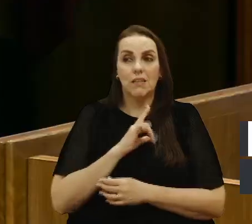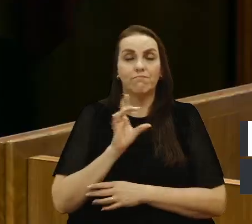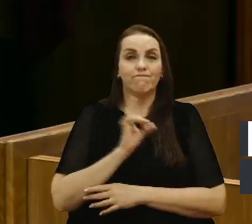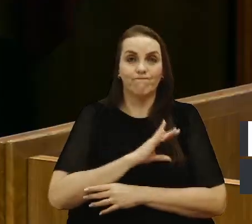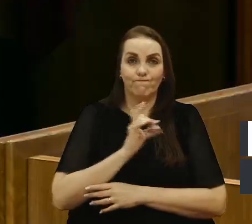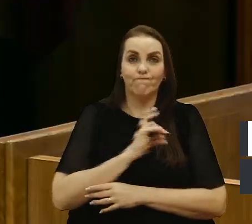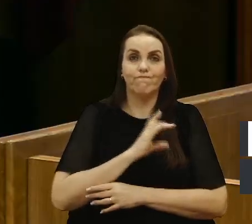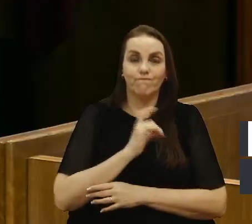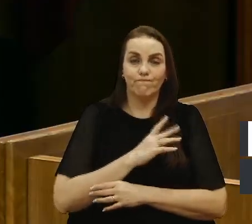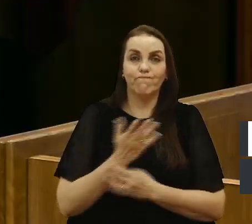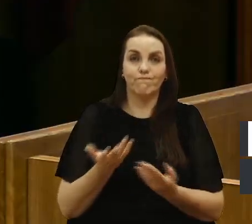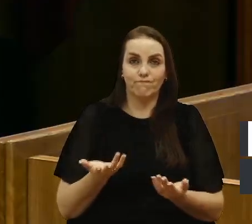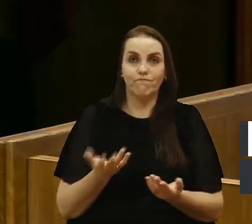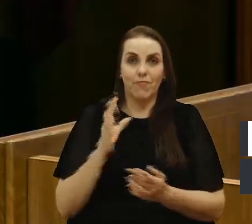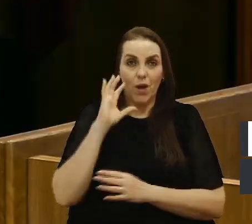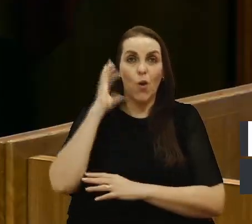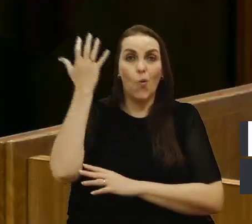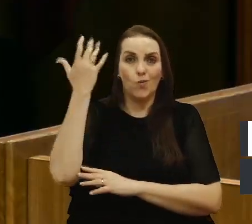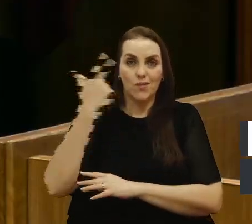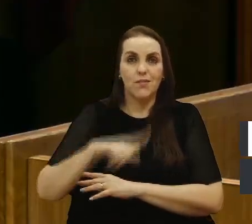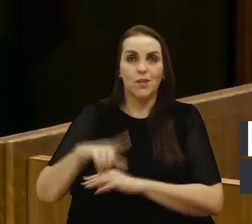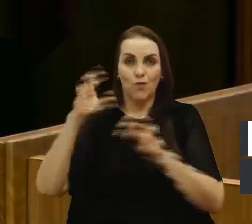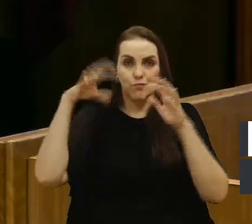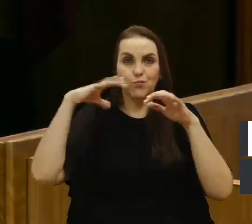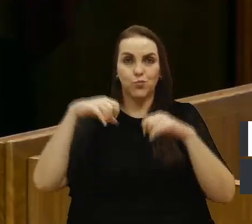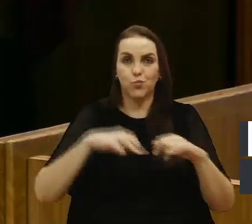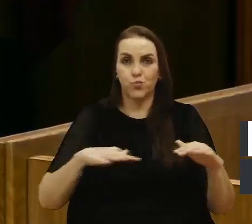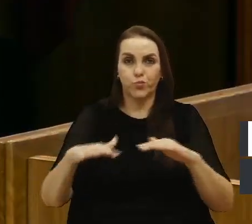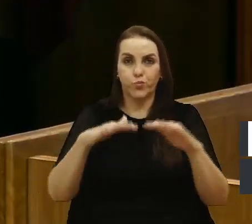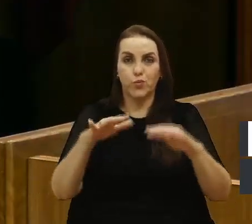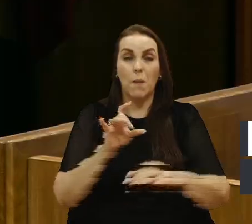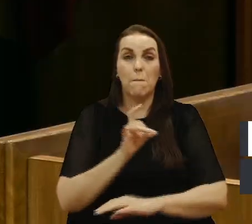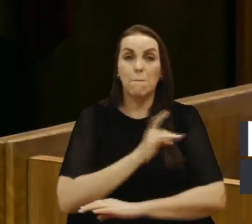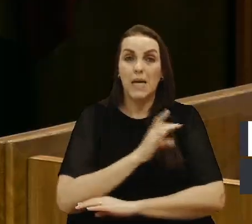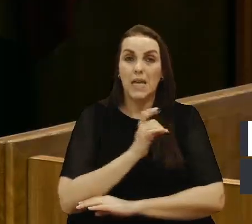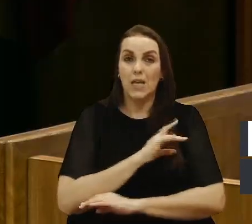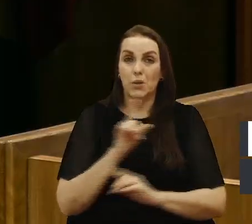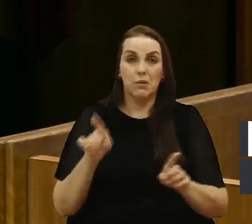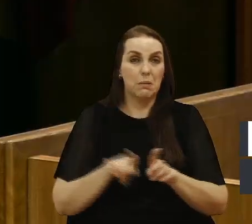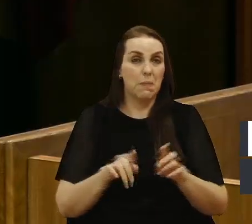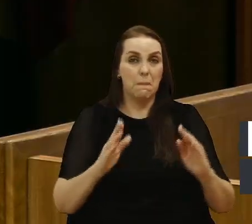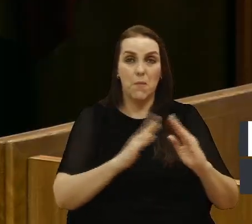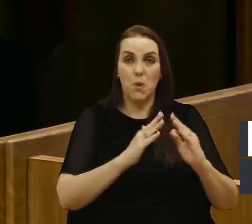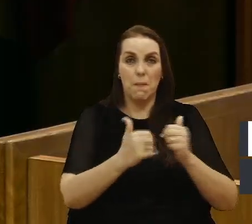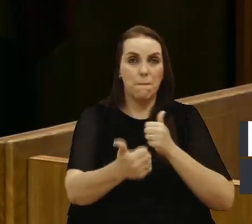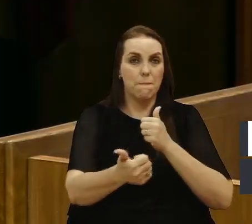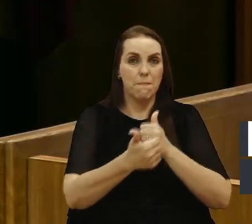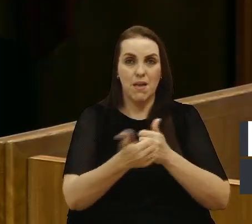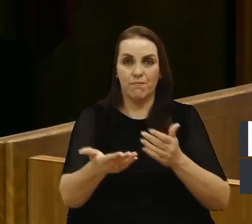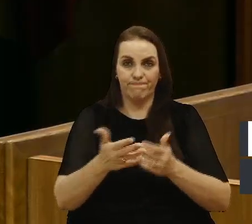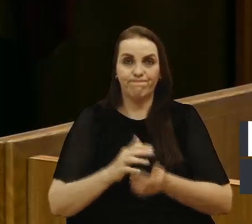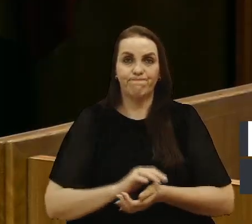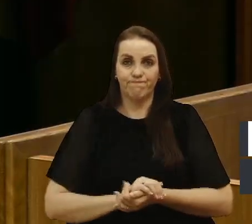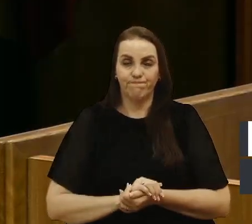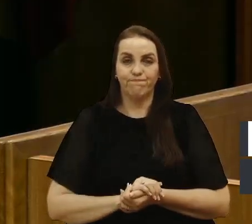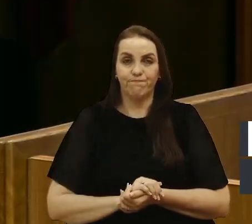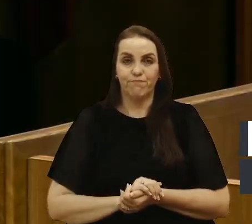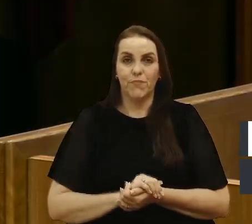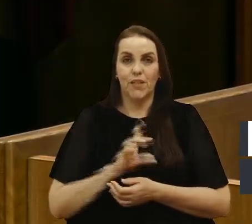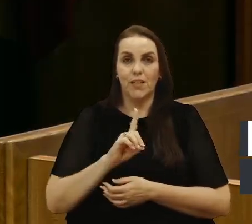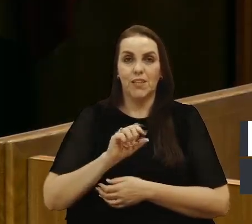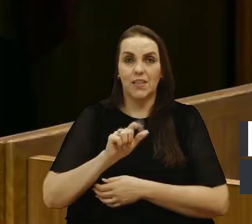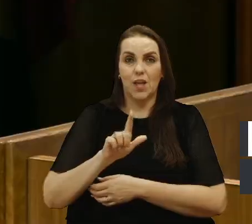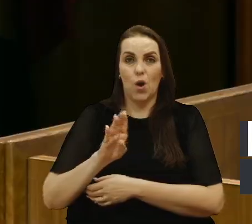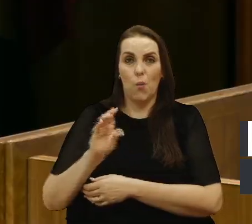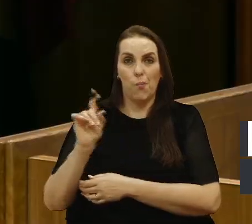receio das novas chuvas, e o medo realmente de morar, então, ali muito próximo do Daubó. Então, esse